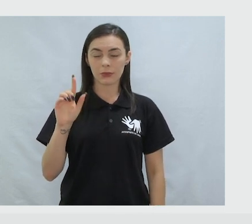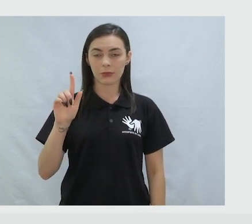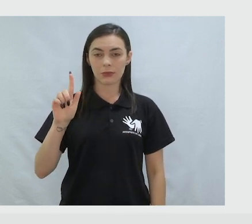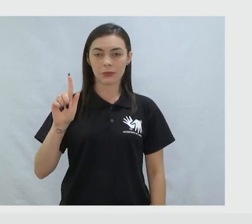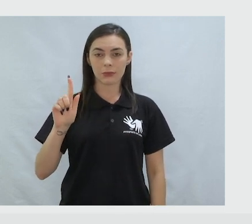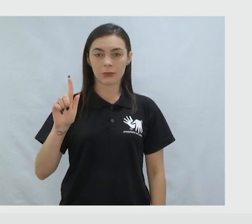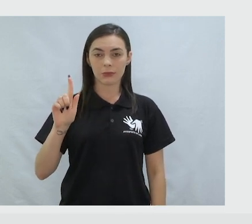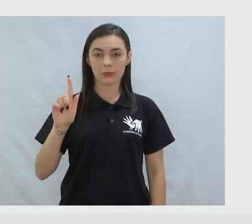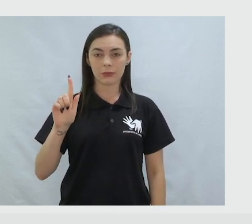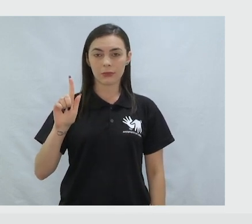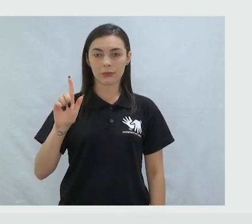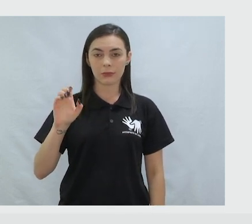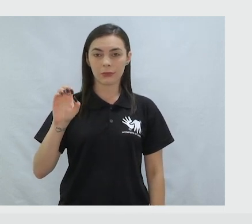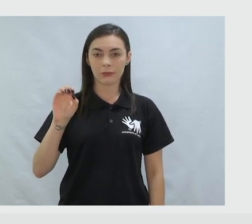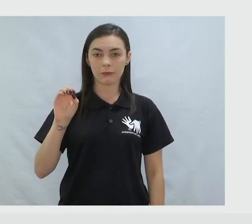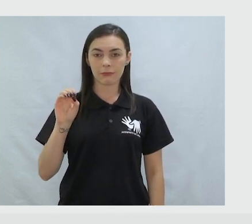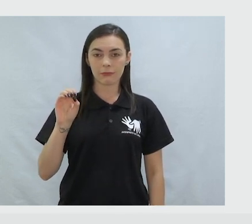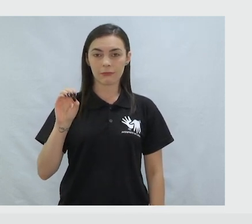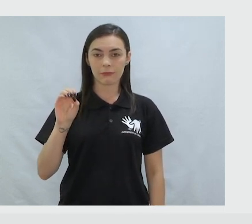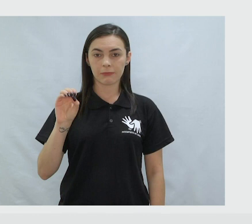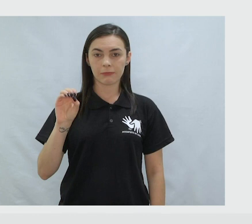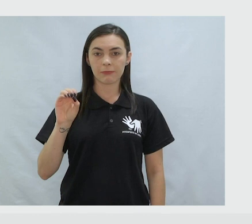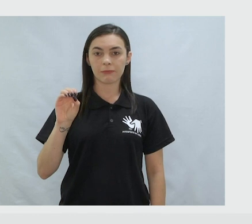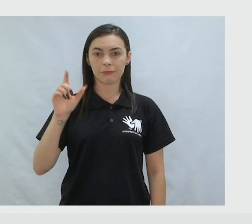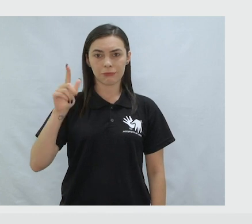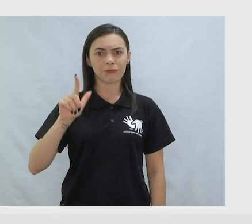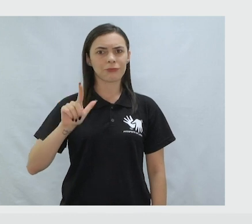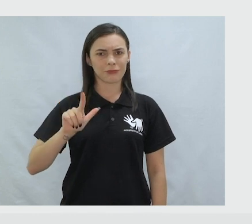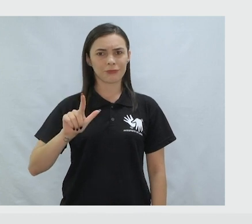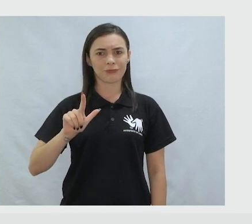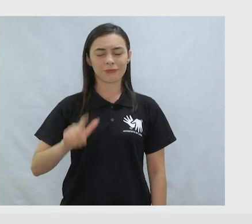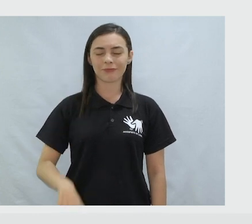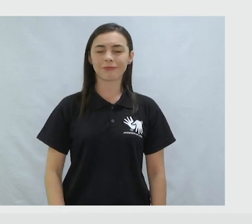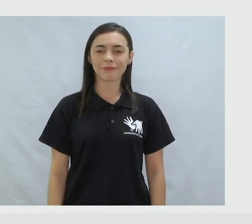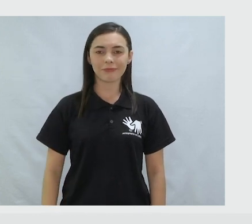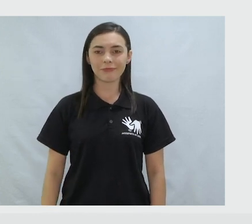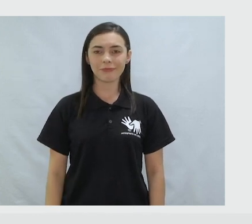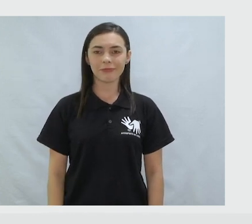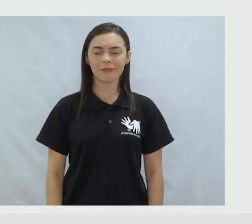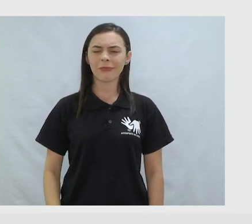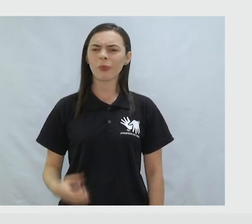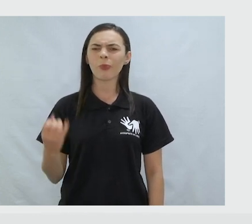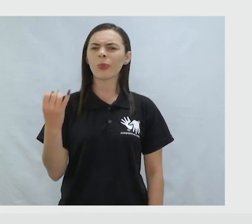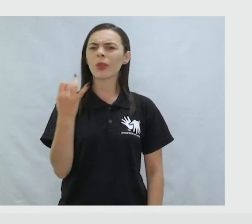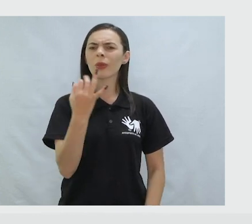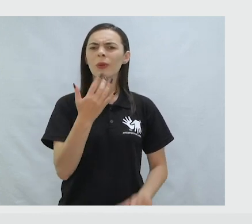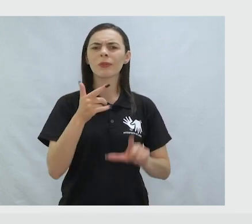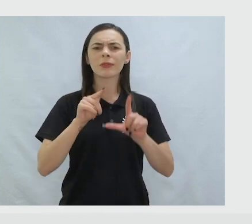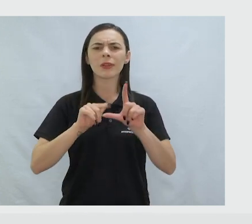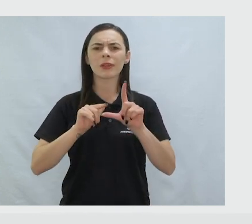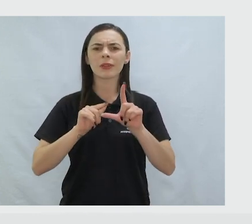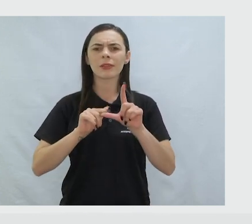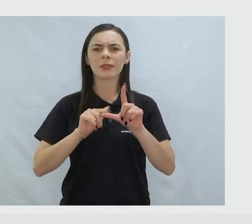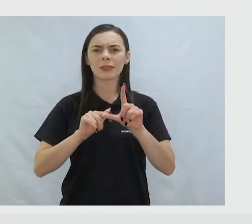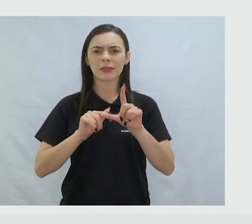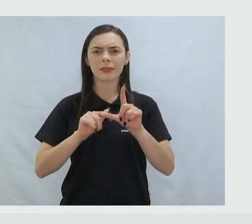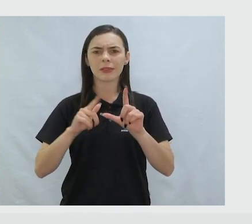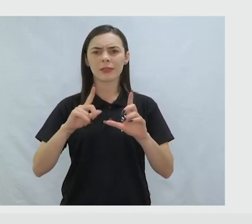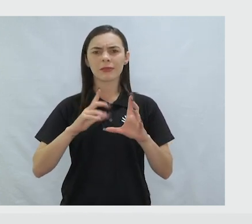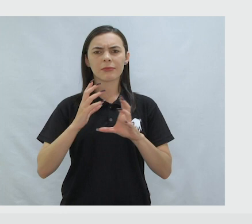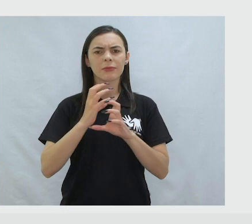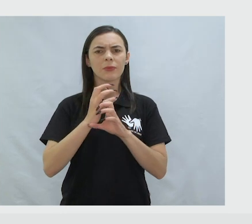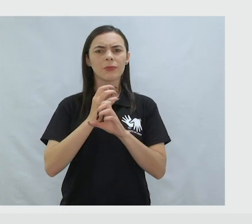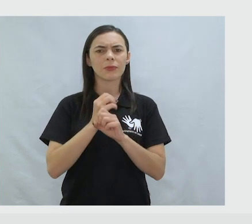O, a letra G e a letra O de novo. Quantas